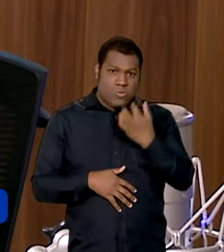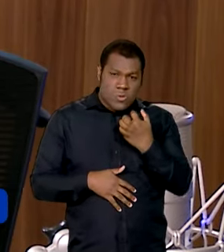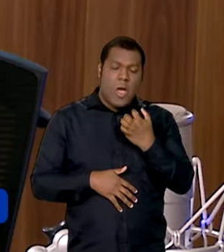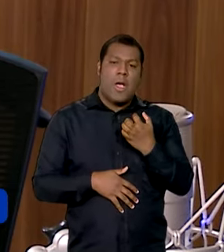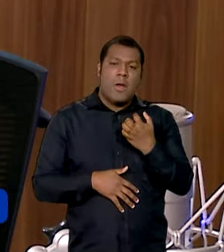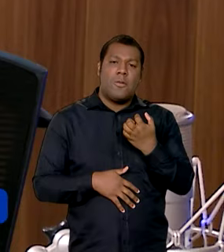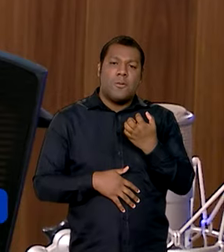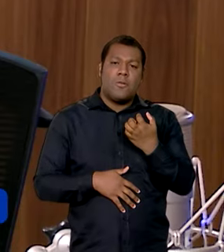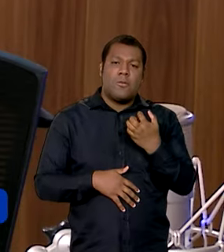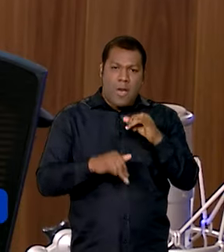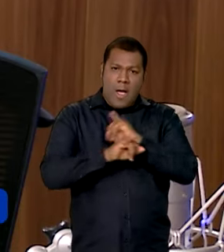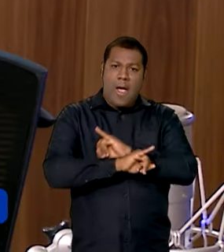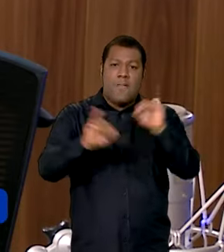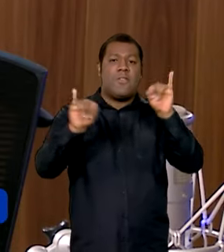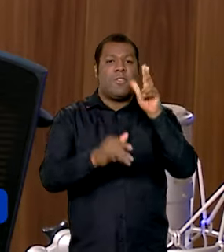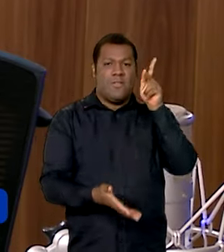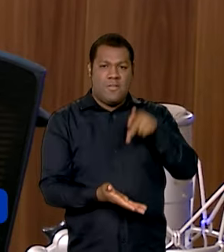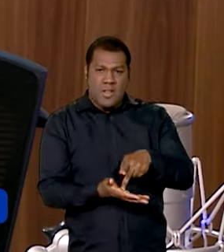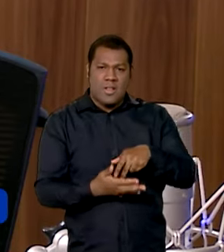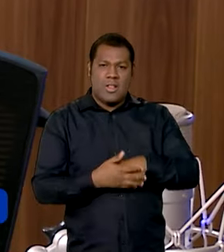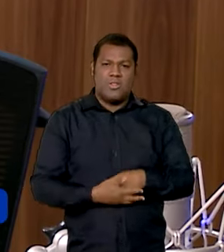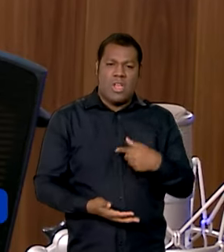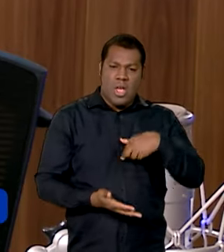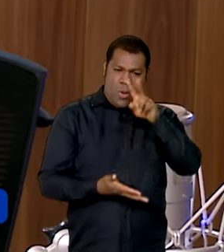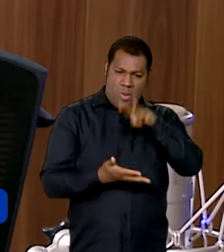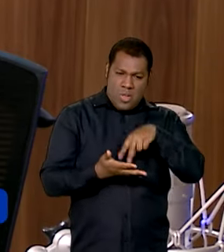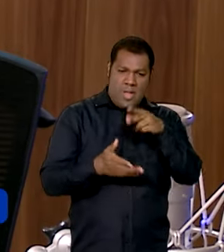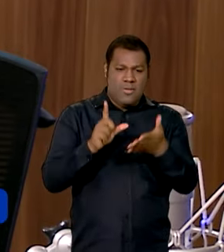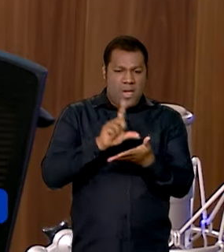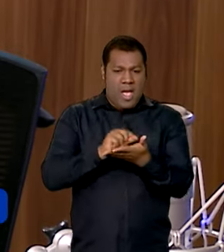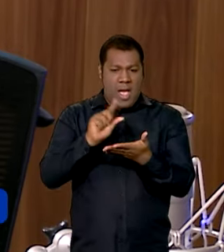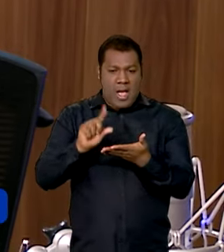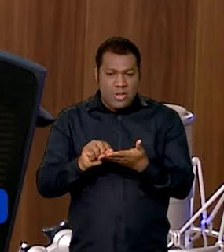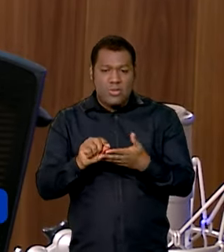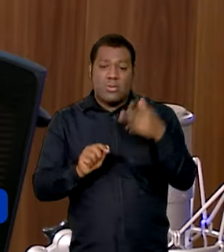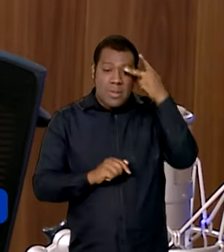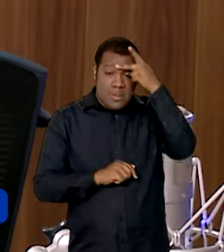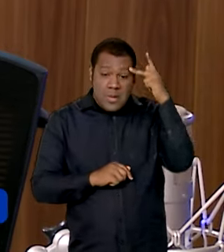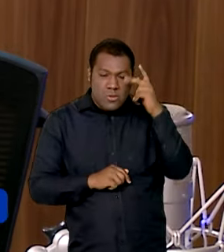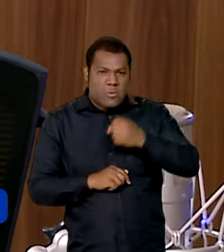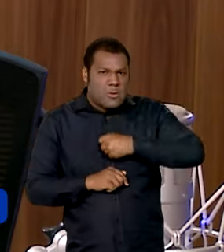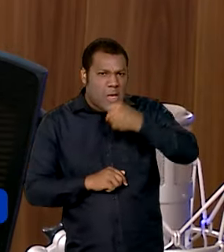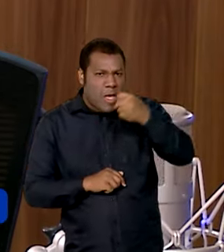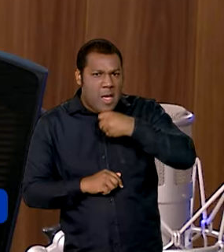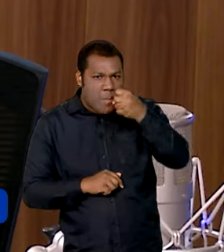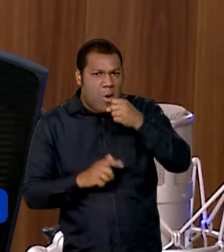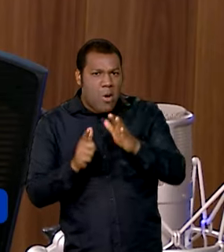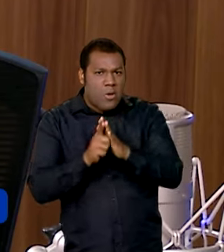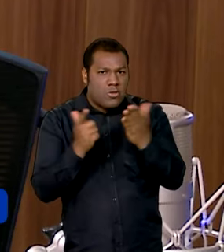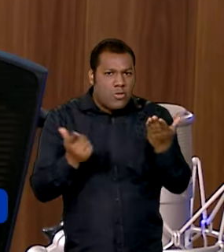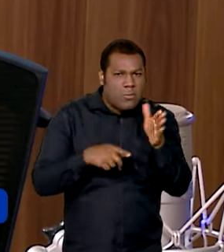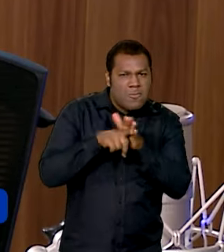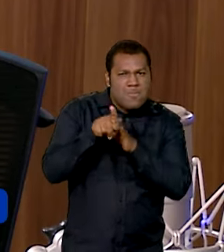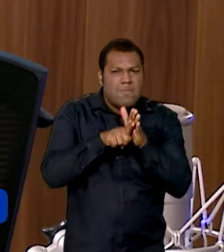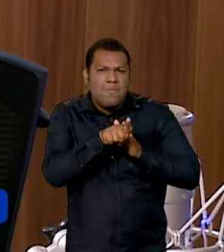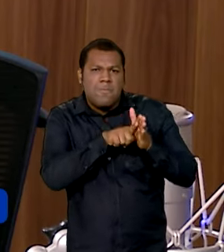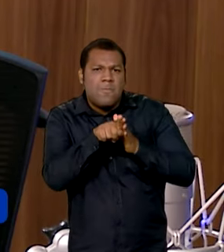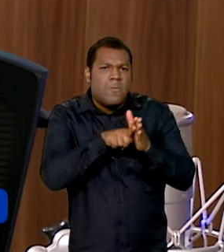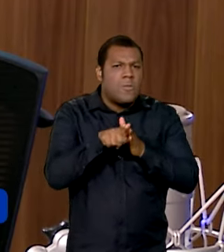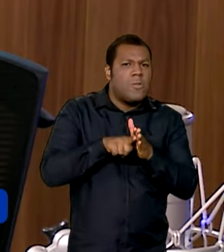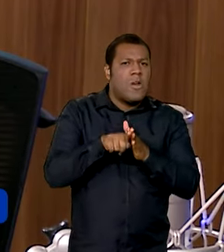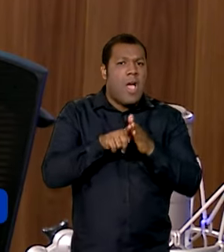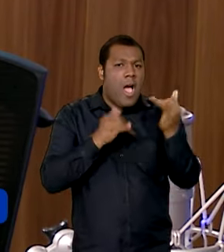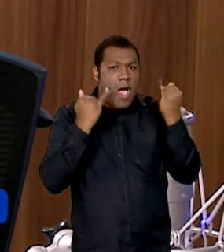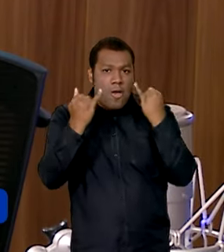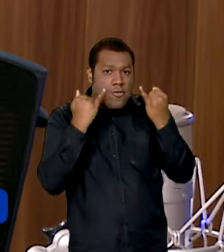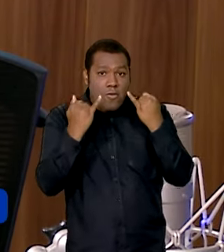li dezenas de artigos de repórteres que vão investigar a situação que vão buscar informação